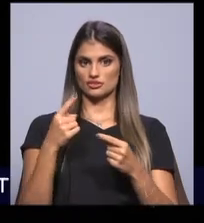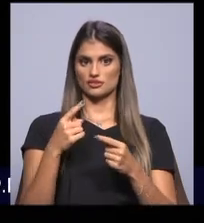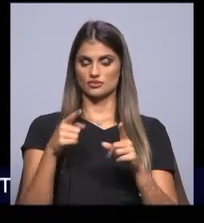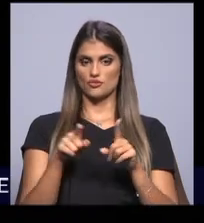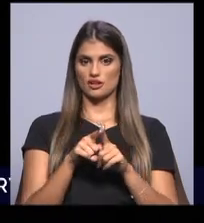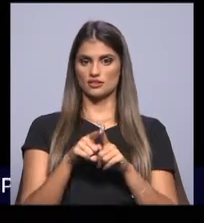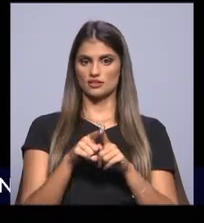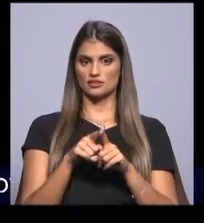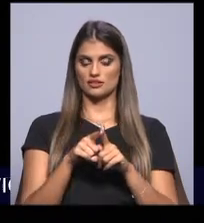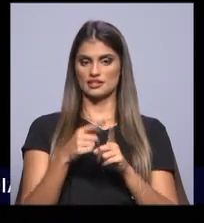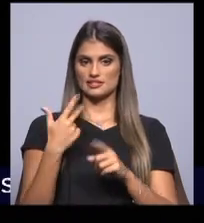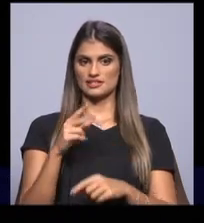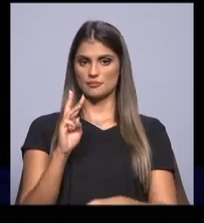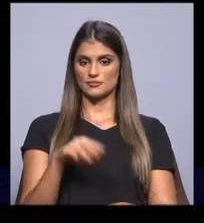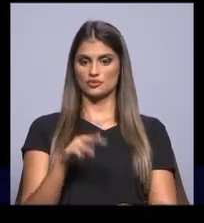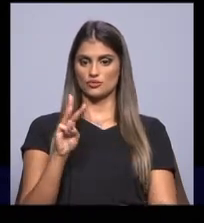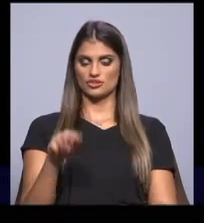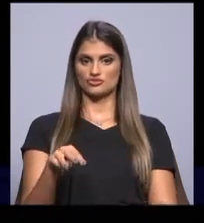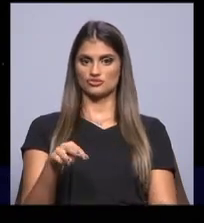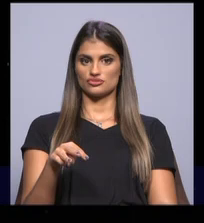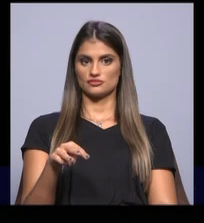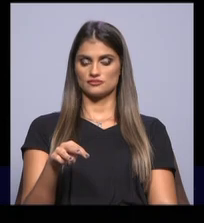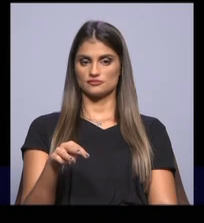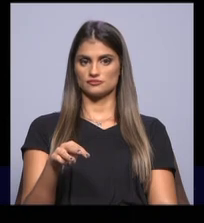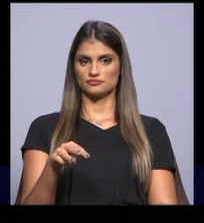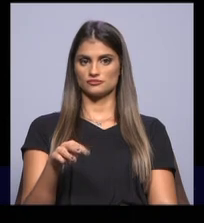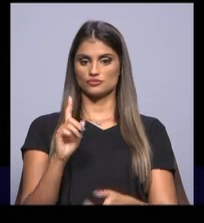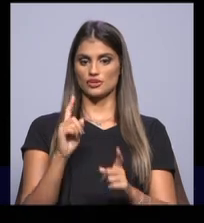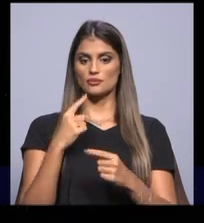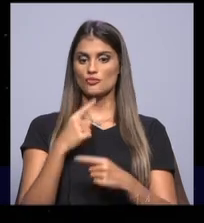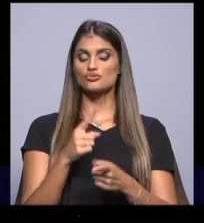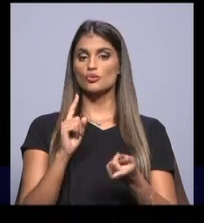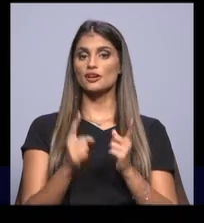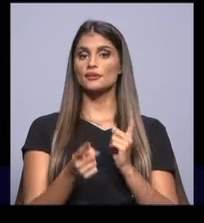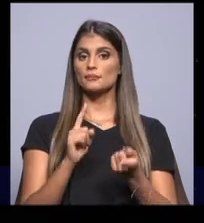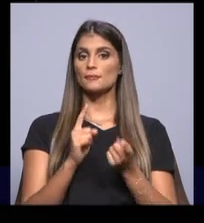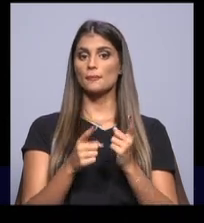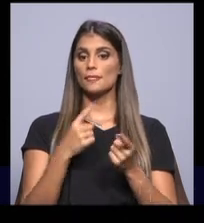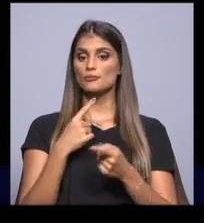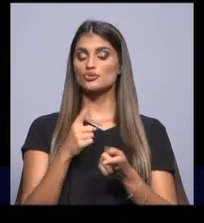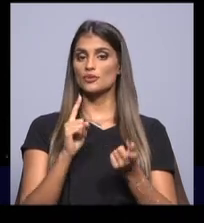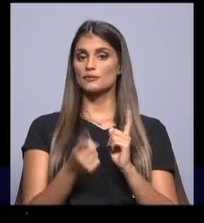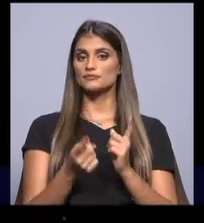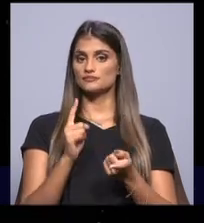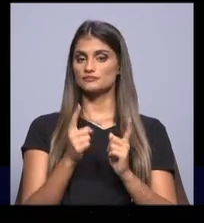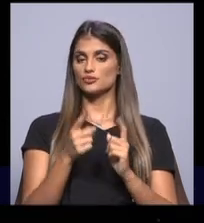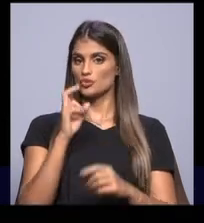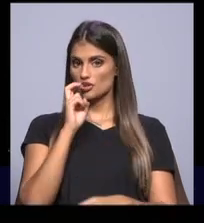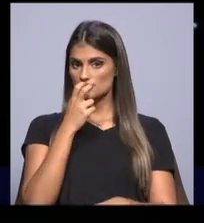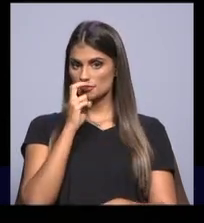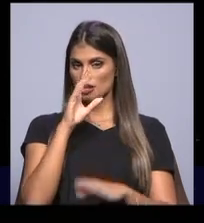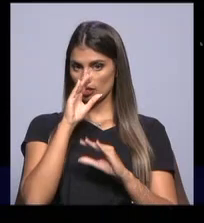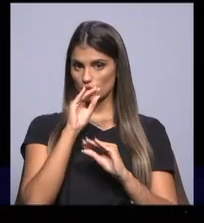simulação que leva até 100 milhões de partículas. E então o que é que nos conta esta simulação? Diz-nos que, curiosamente, a